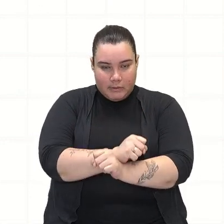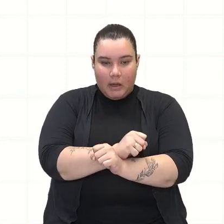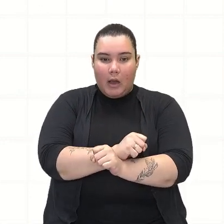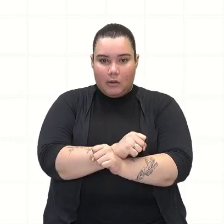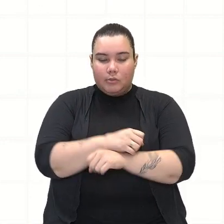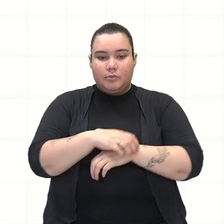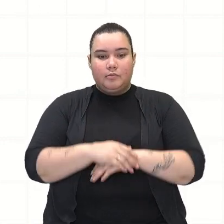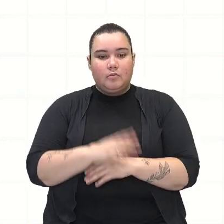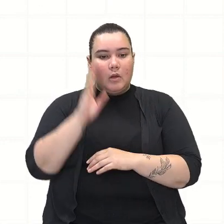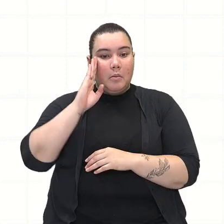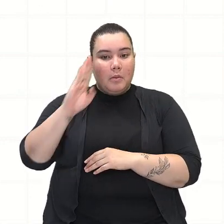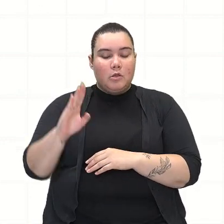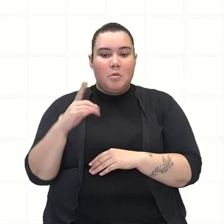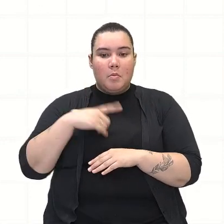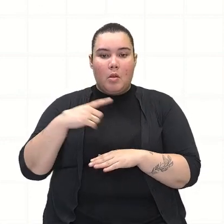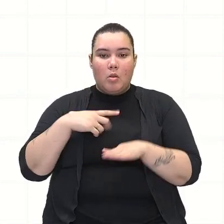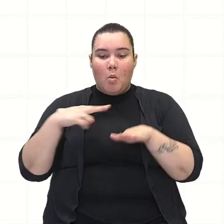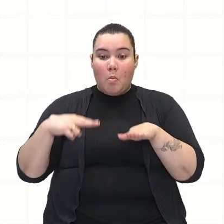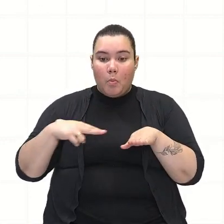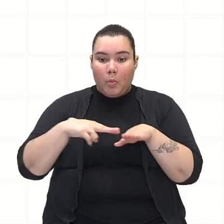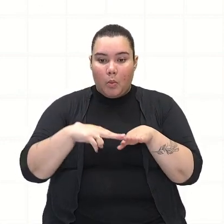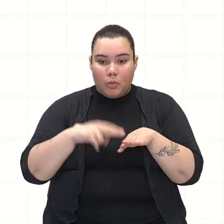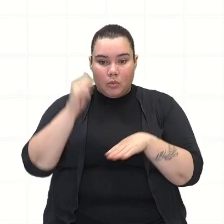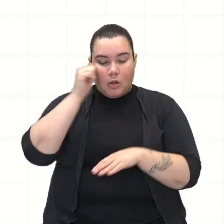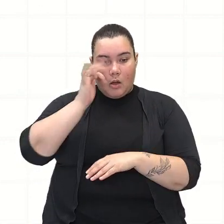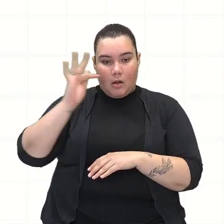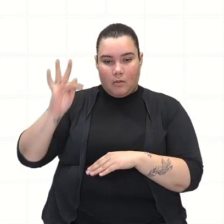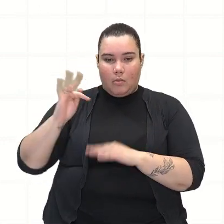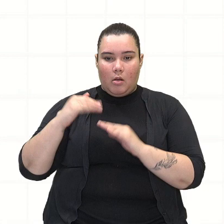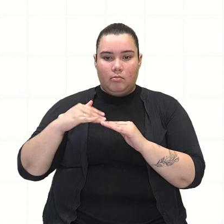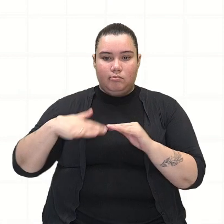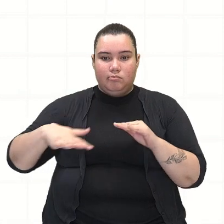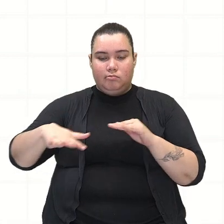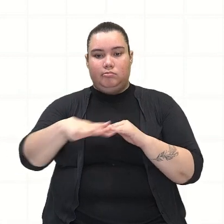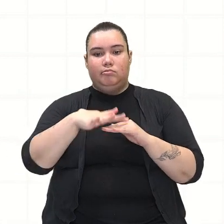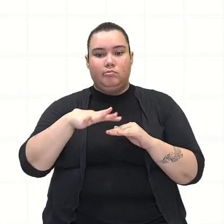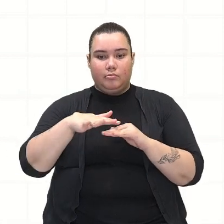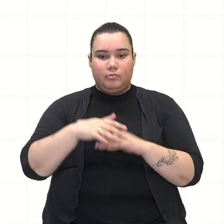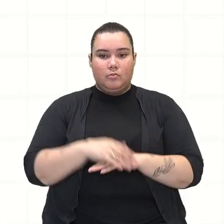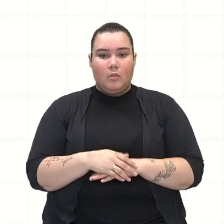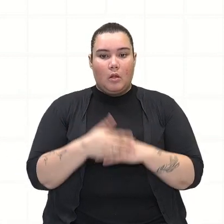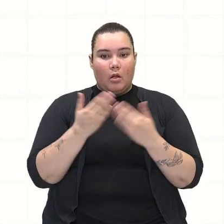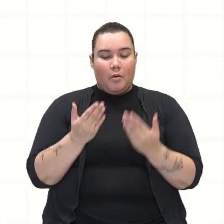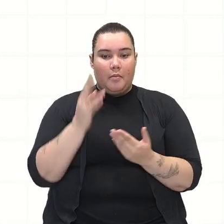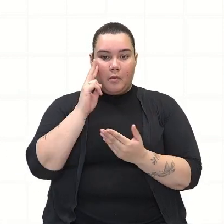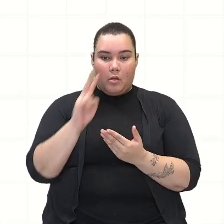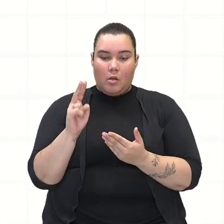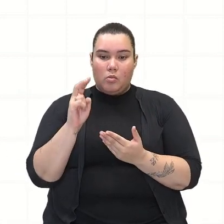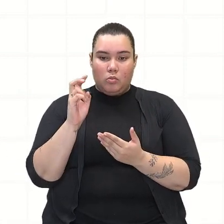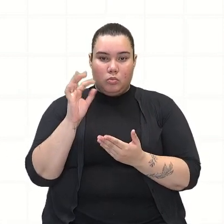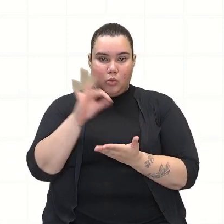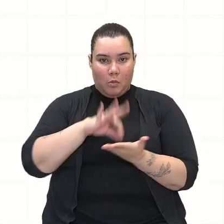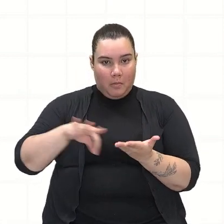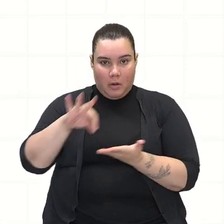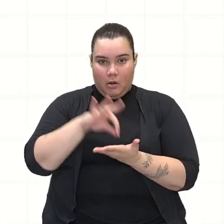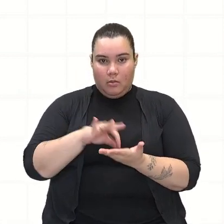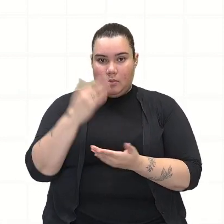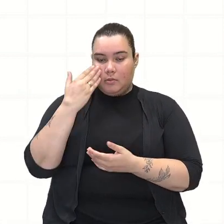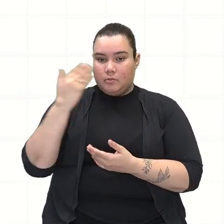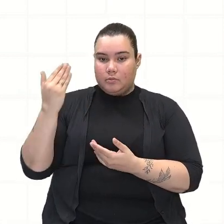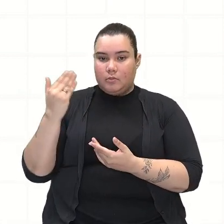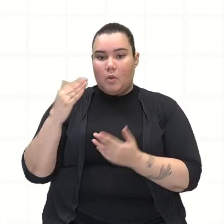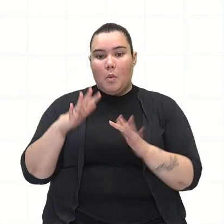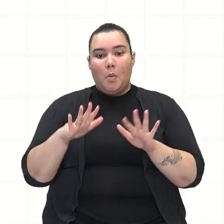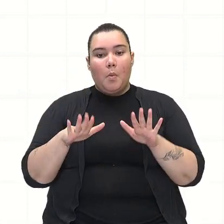nos principais portos africanos ao longo da costa. E aí a gente observa aqui nesse mapa